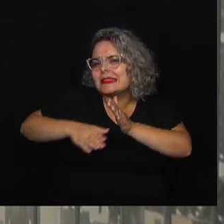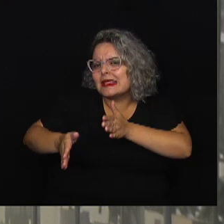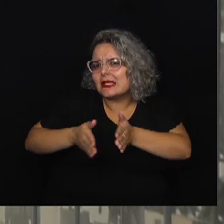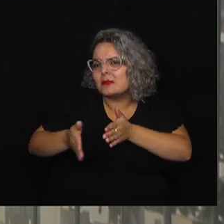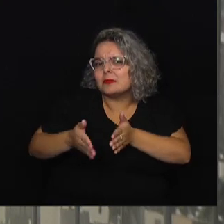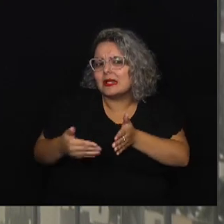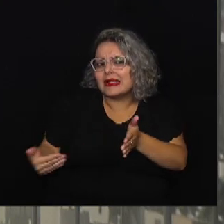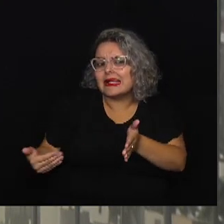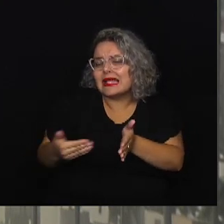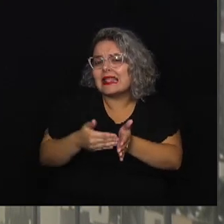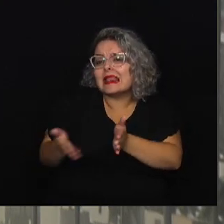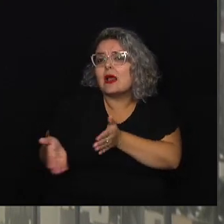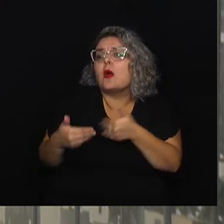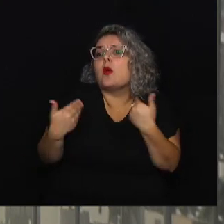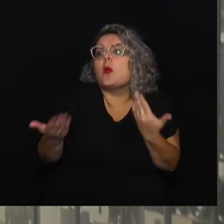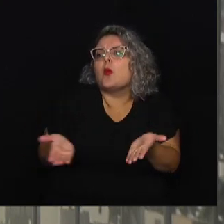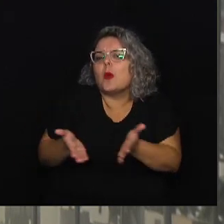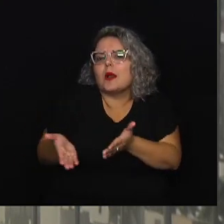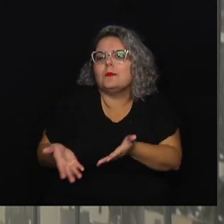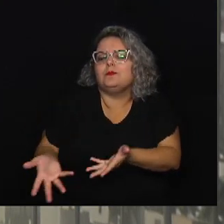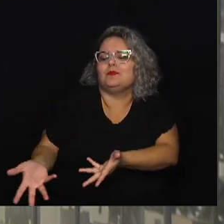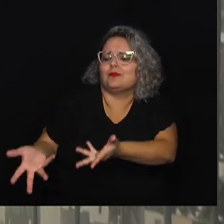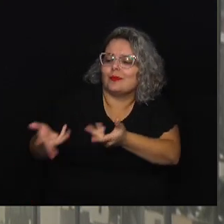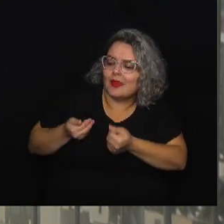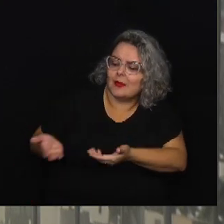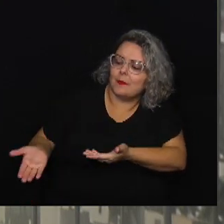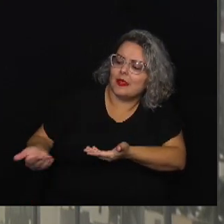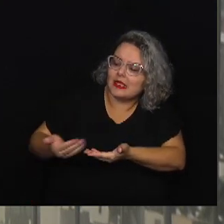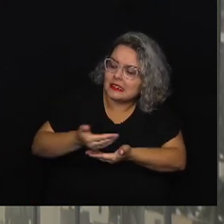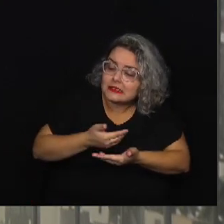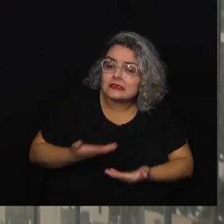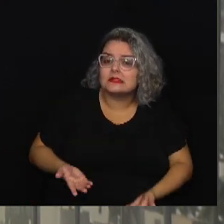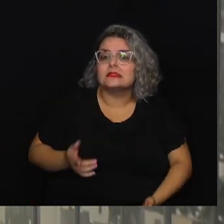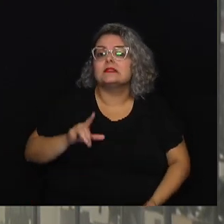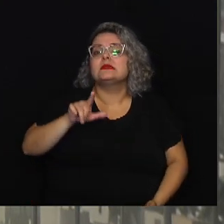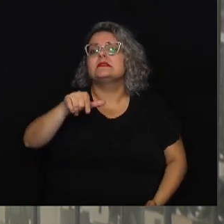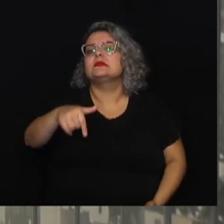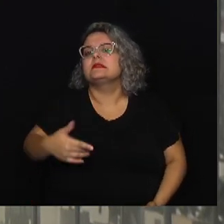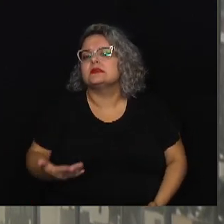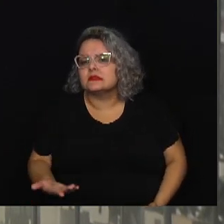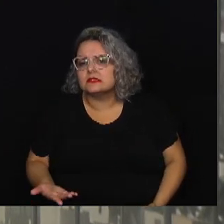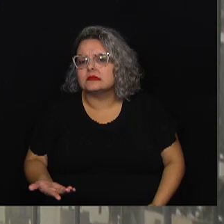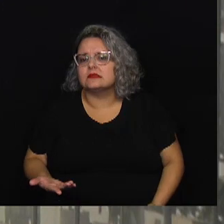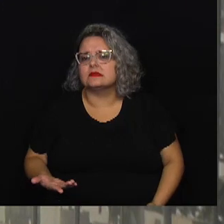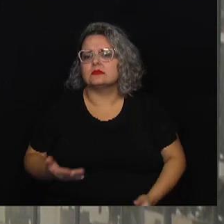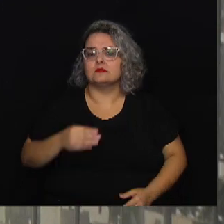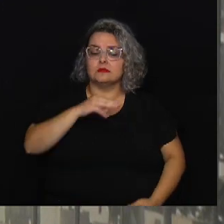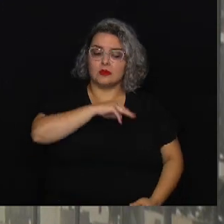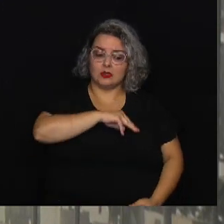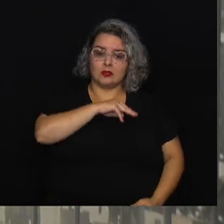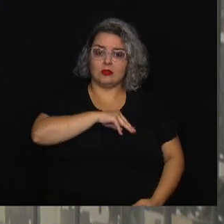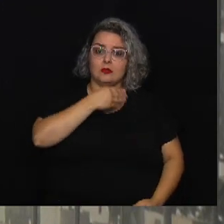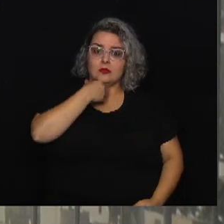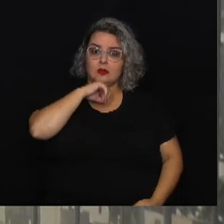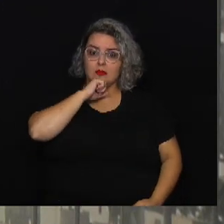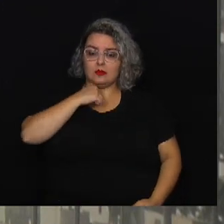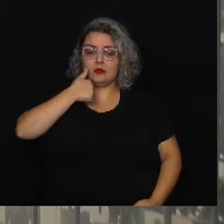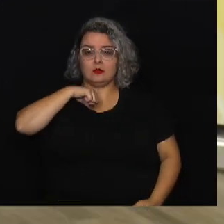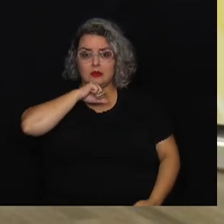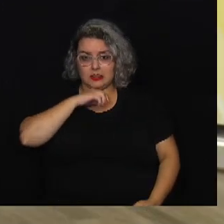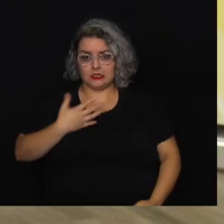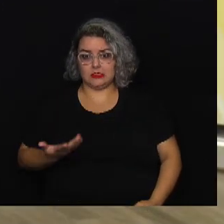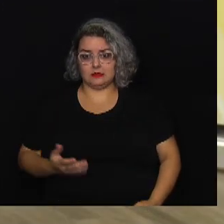vai essa recepção, esse acolhimento e depois a tarefa e a missão dos pais.